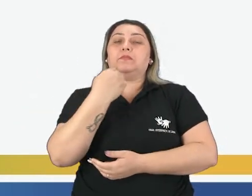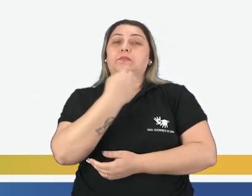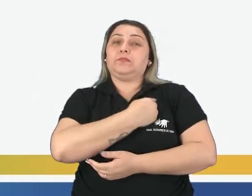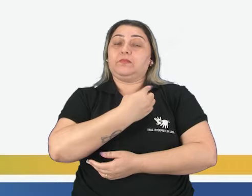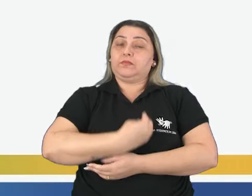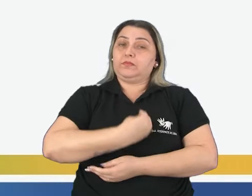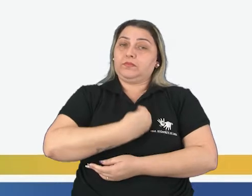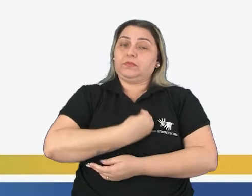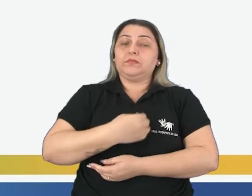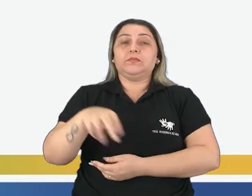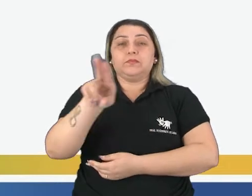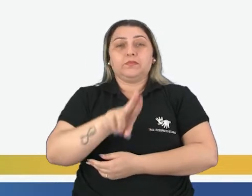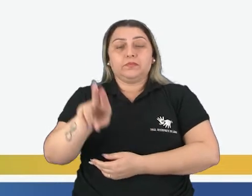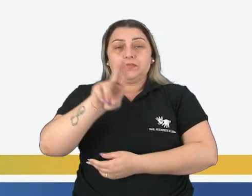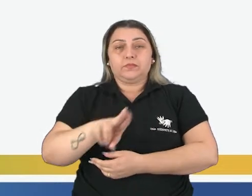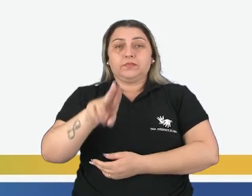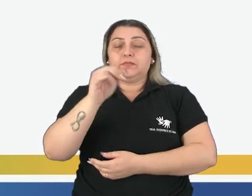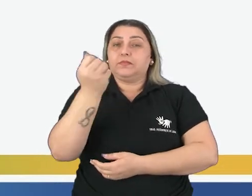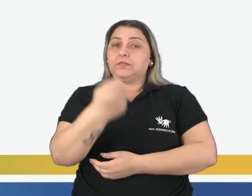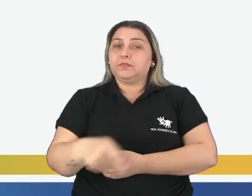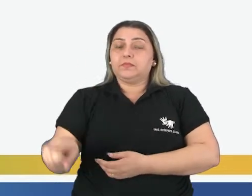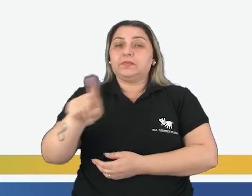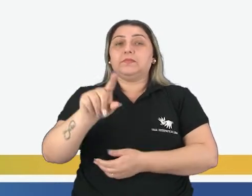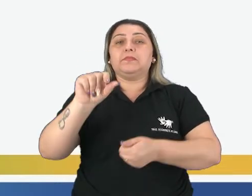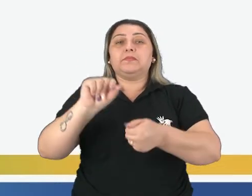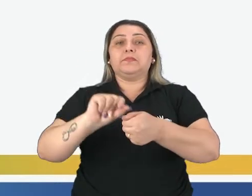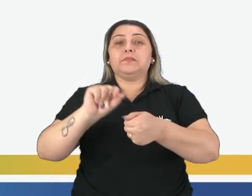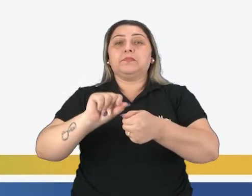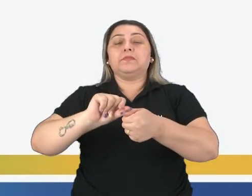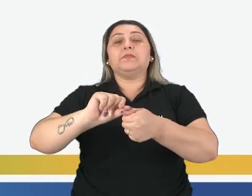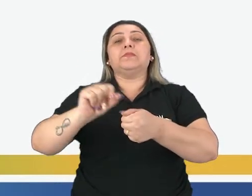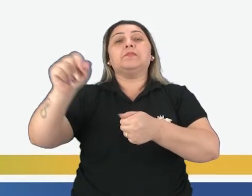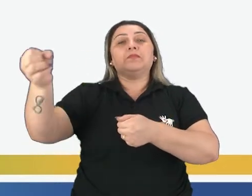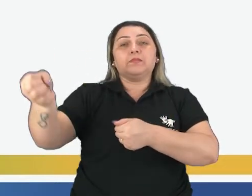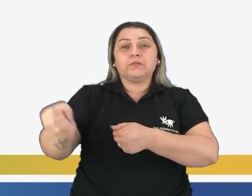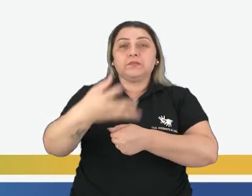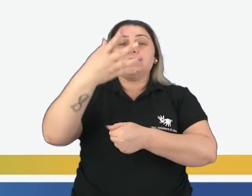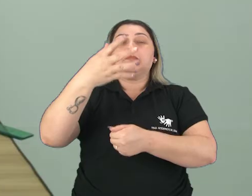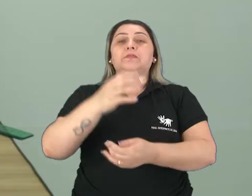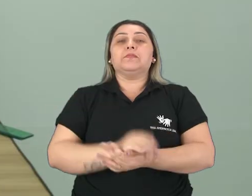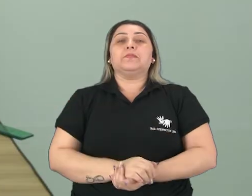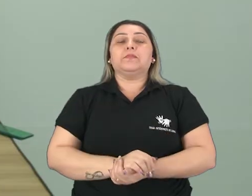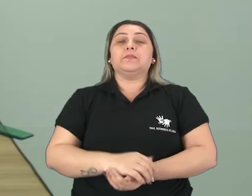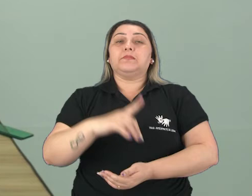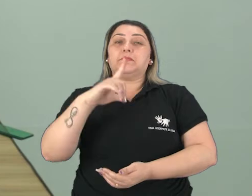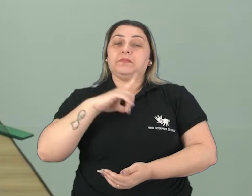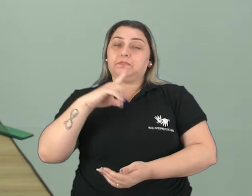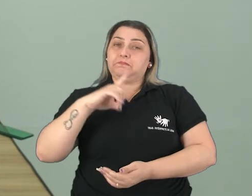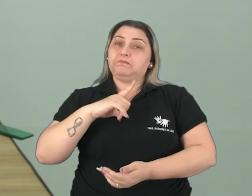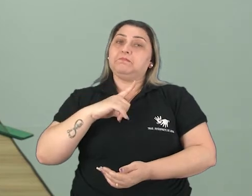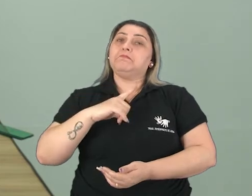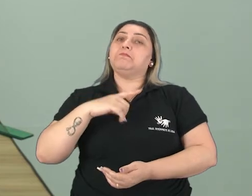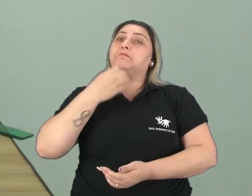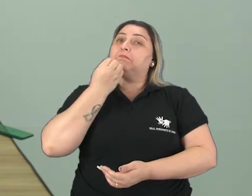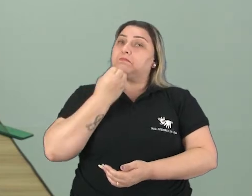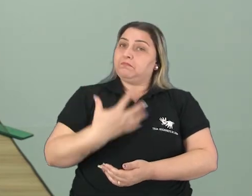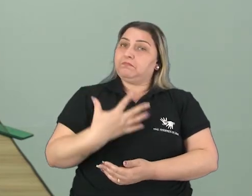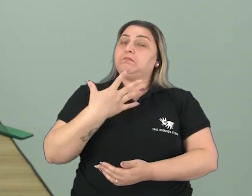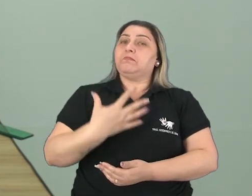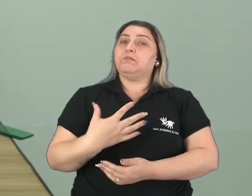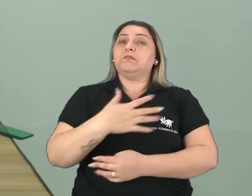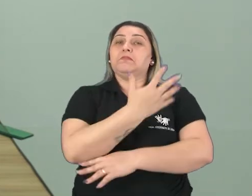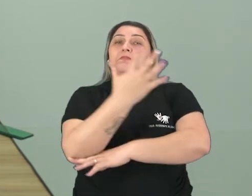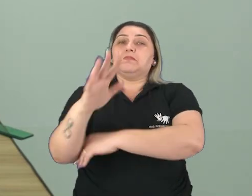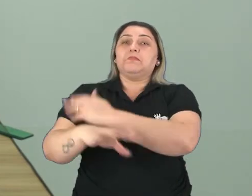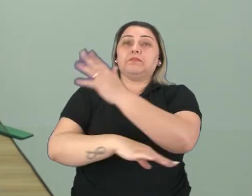meio, reutilizando ele sem ser preciso fabricar um novo. E isso tem um impacto positivo aonde? No